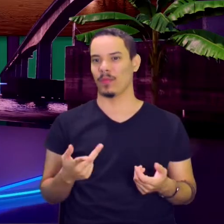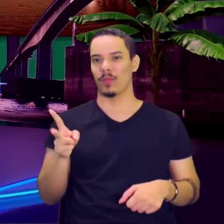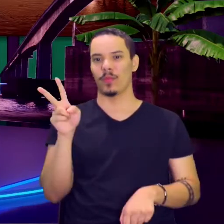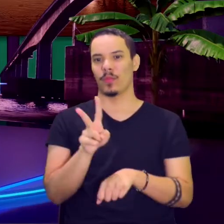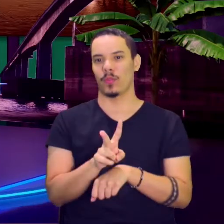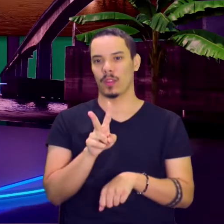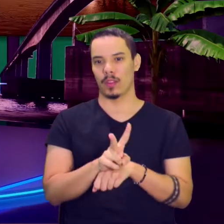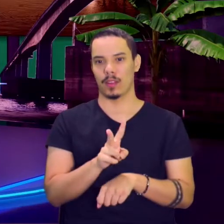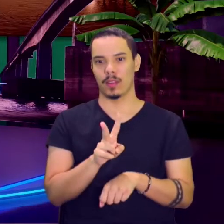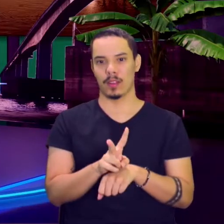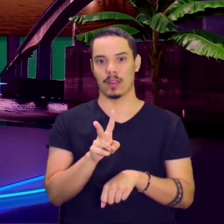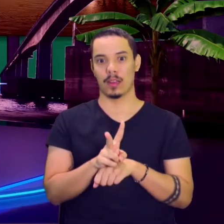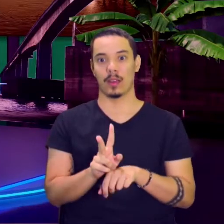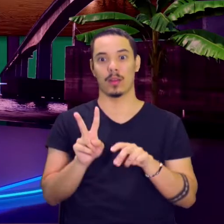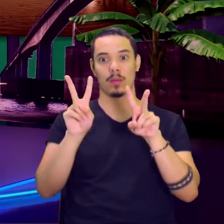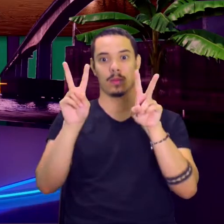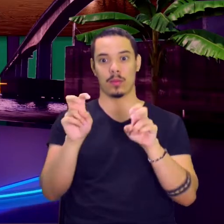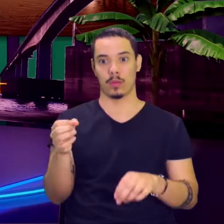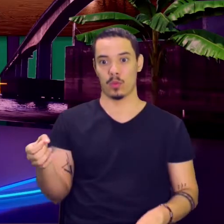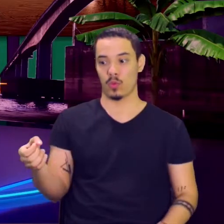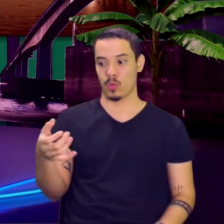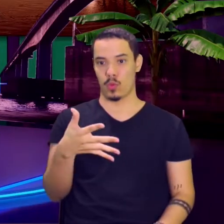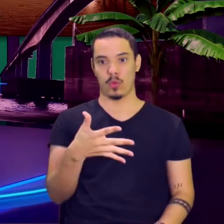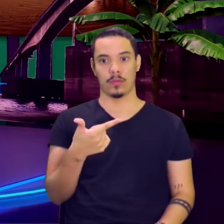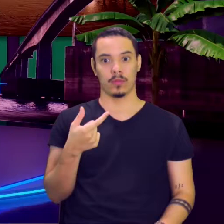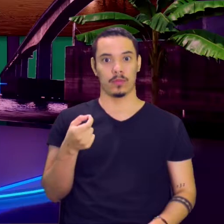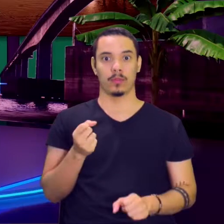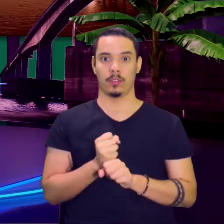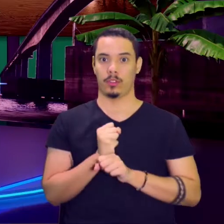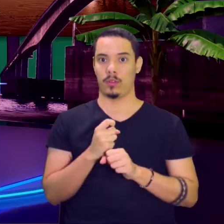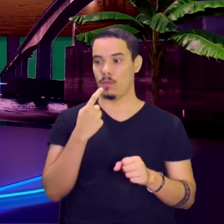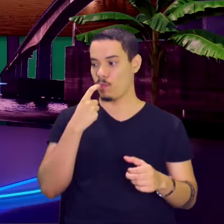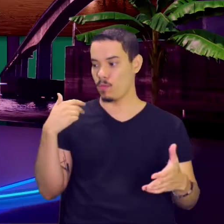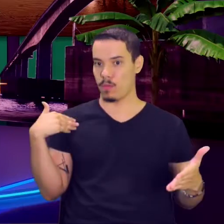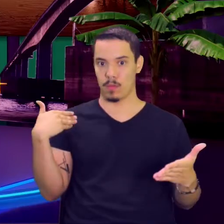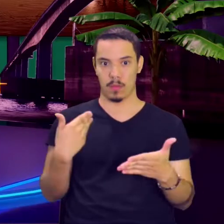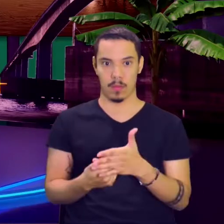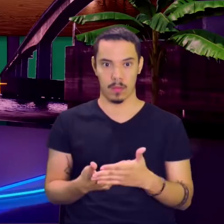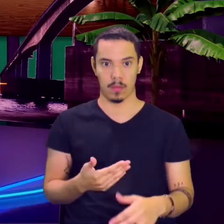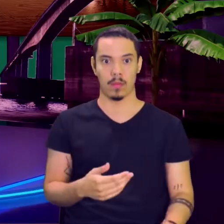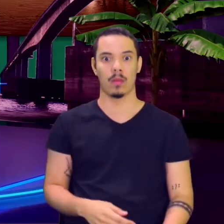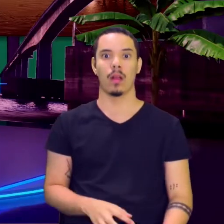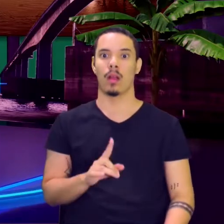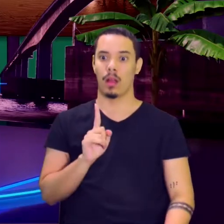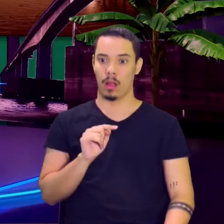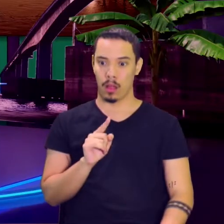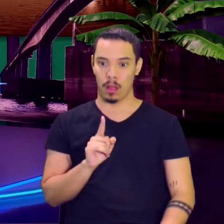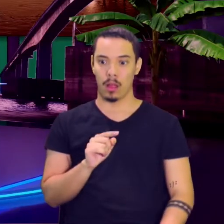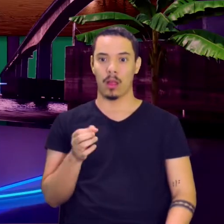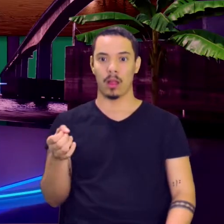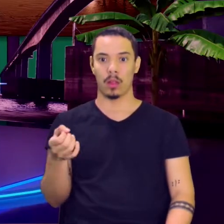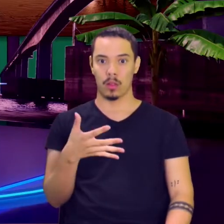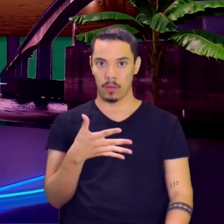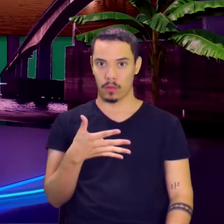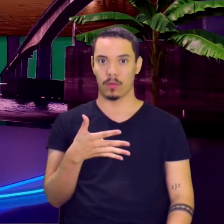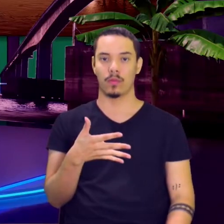conservação. É novo, né? É novo isso. É novo, né? 20 anos é muito novo. Aí o aluno é doido, é muito novo. É novo. É novo, galera. É